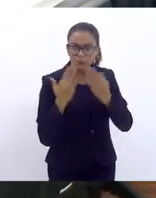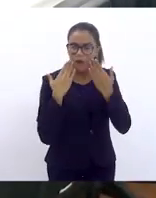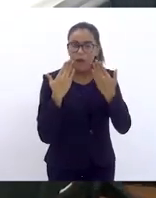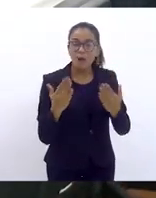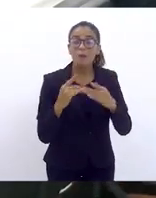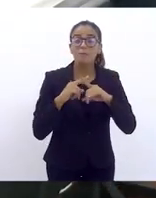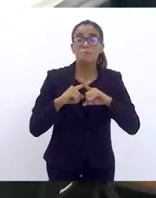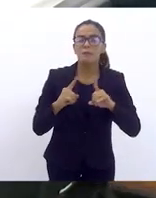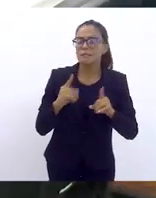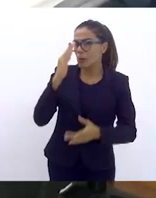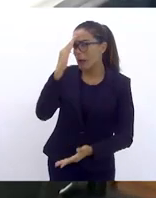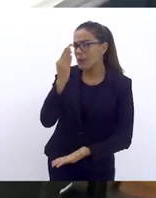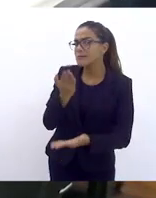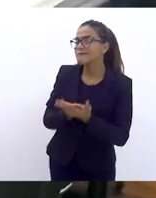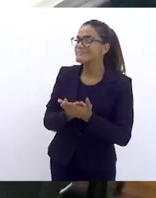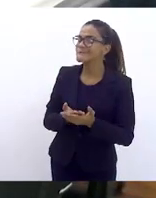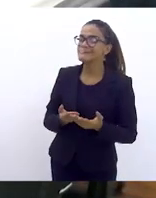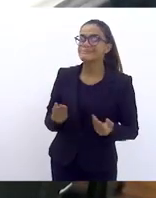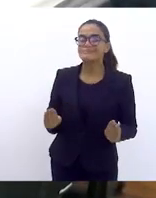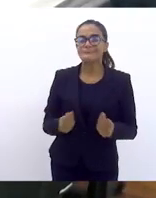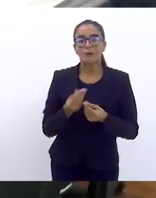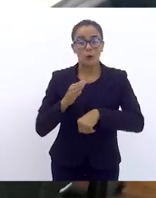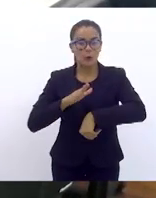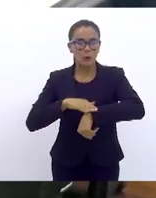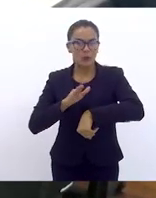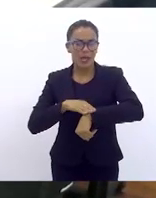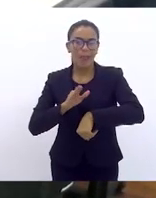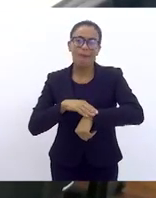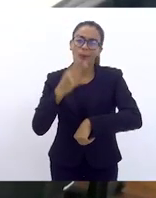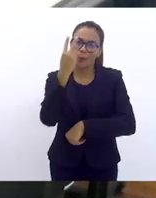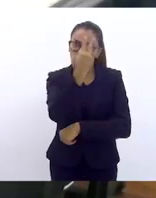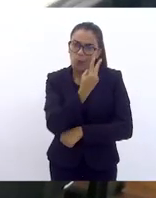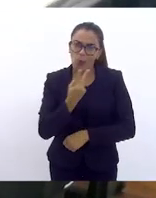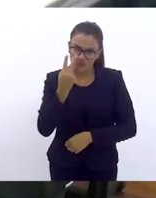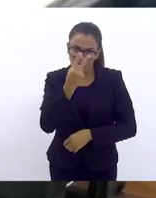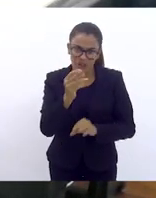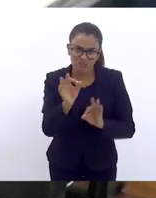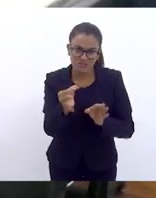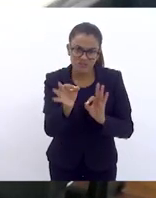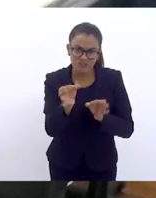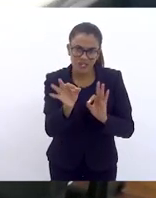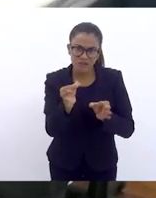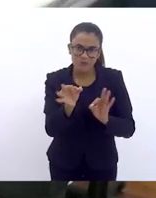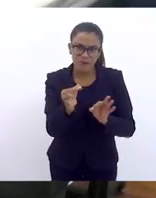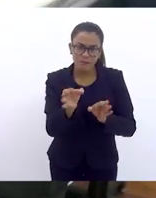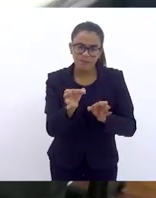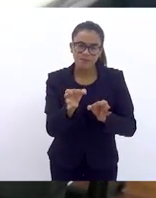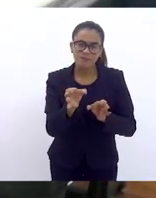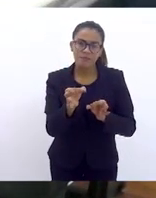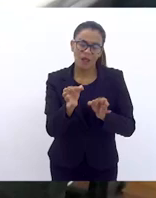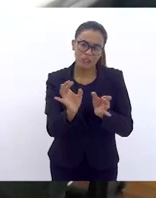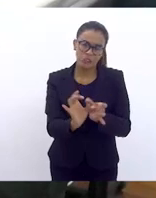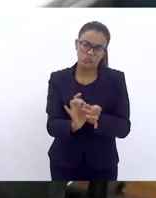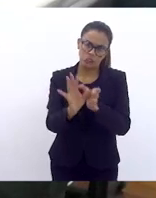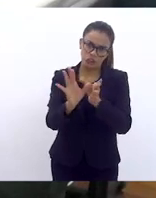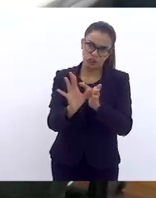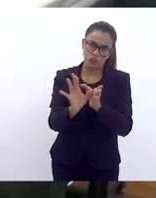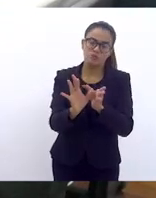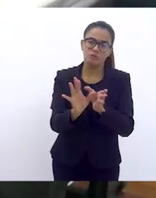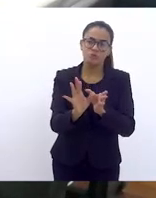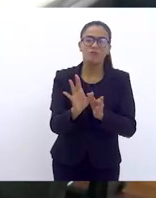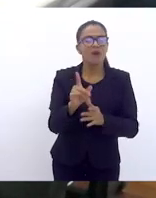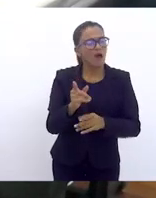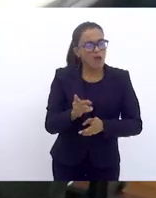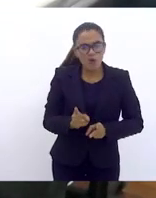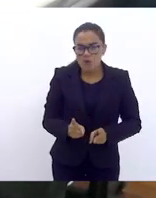que o tempo será porque normalmente são duas horas né Sem problema sem problema a gente se coloca à disposição a gente vai